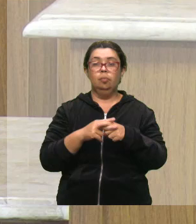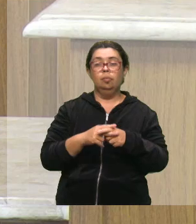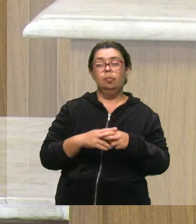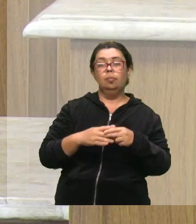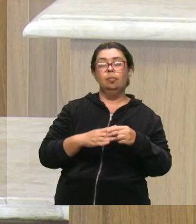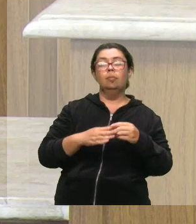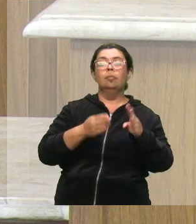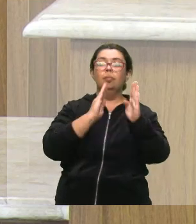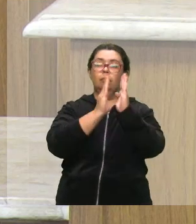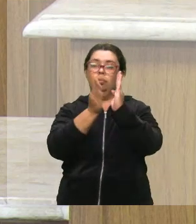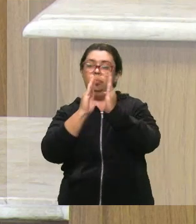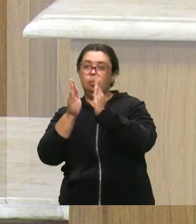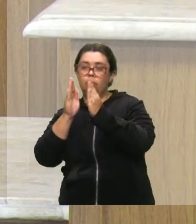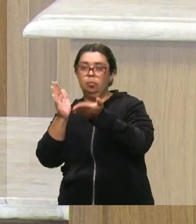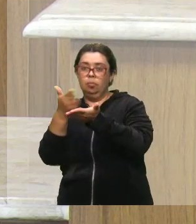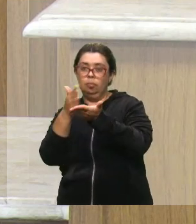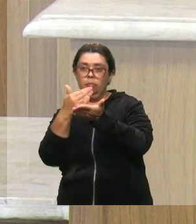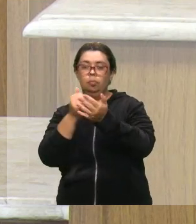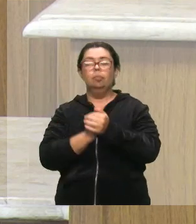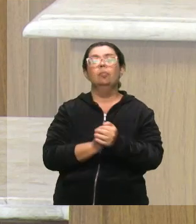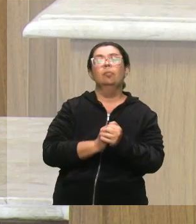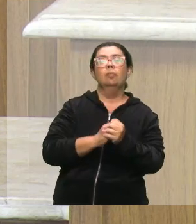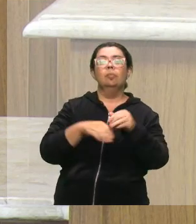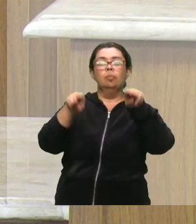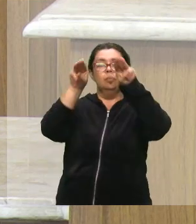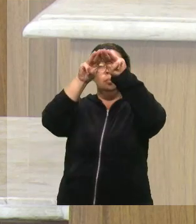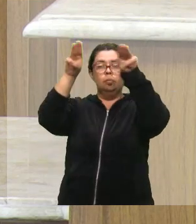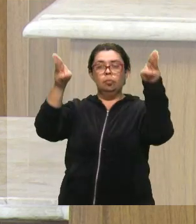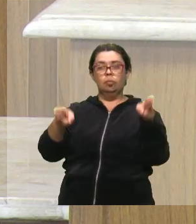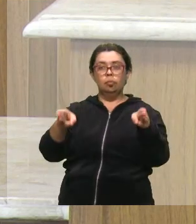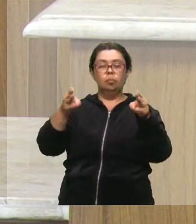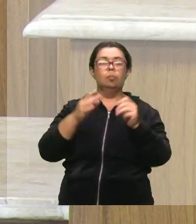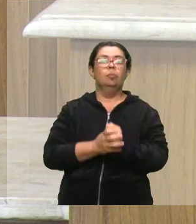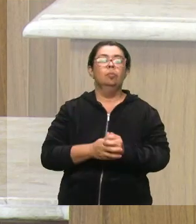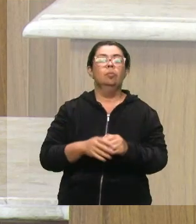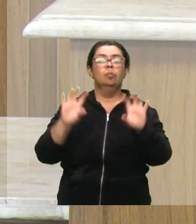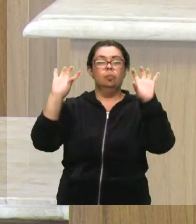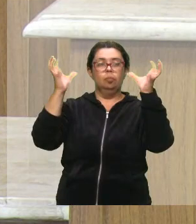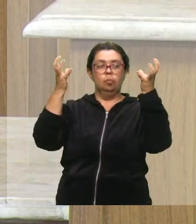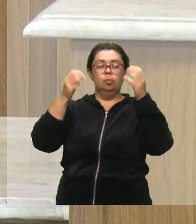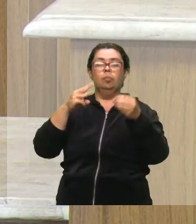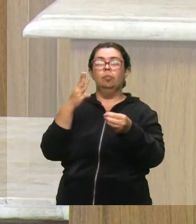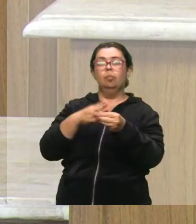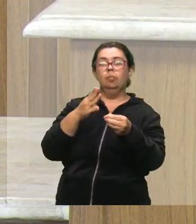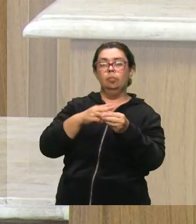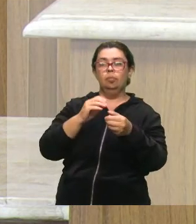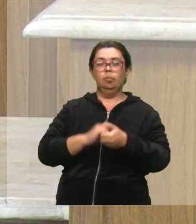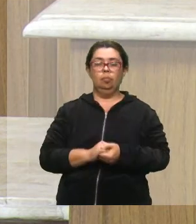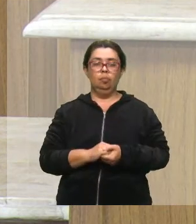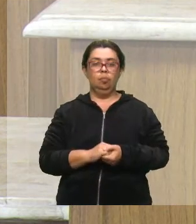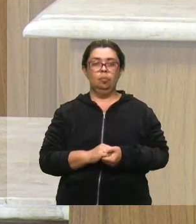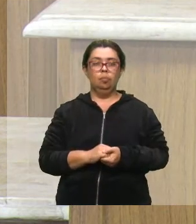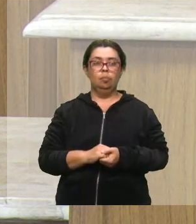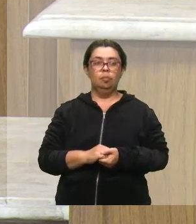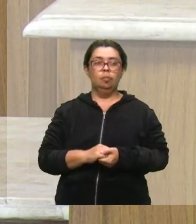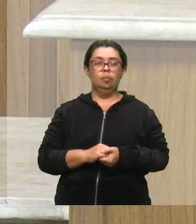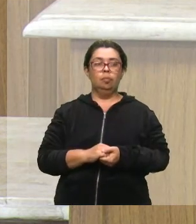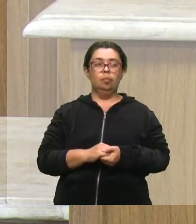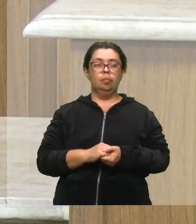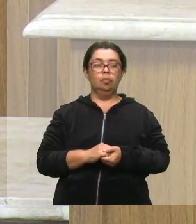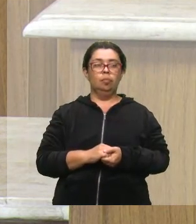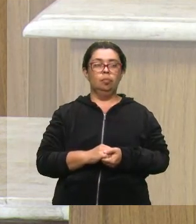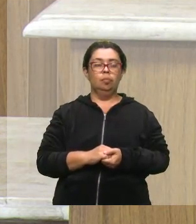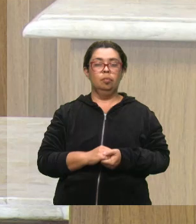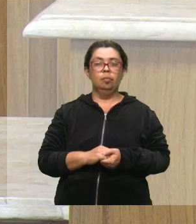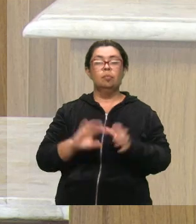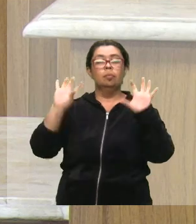Municipal, museus, escolas de arte, teatro, festejos municipais e realização